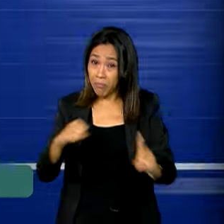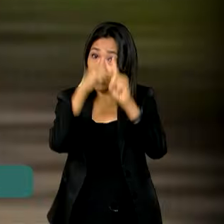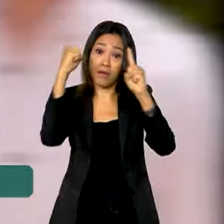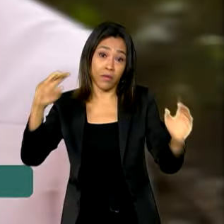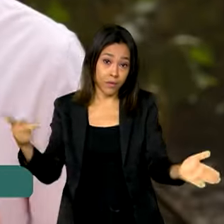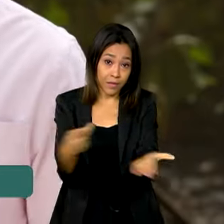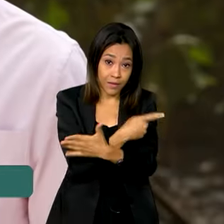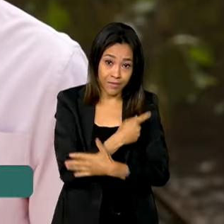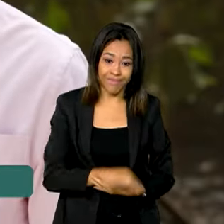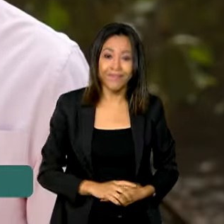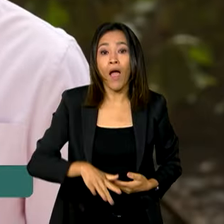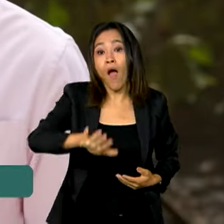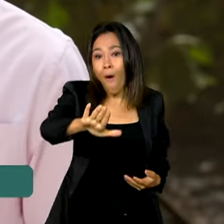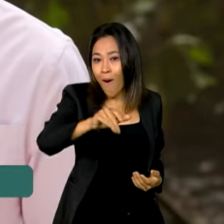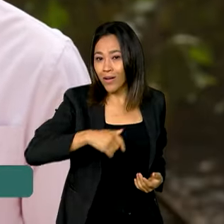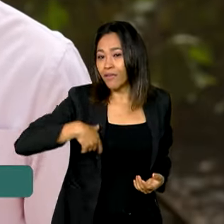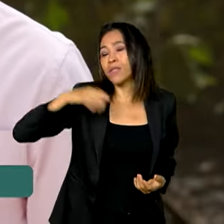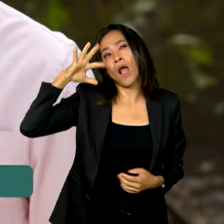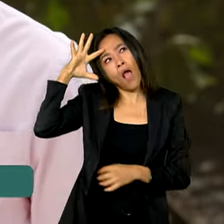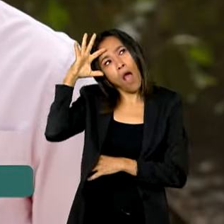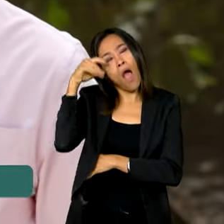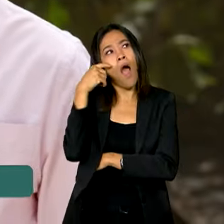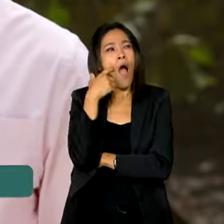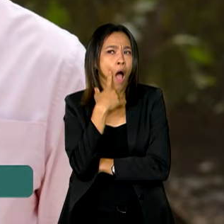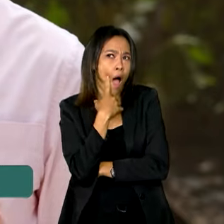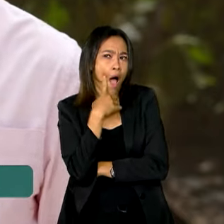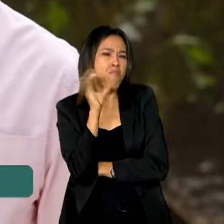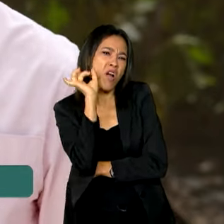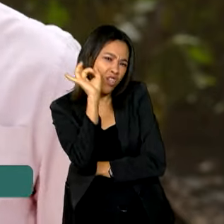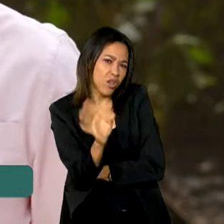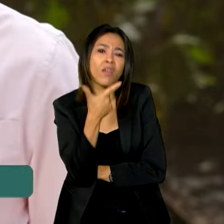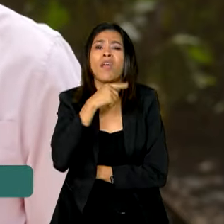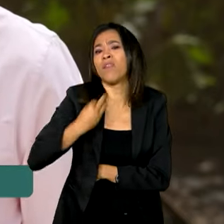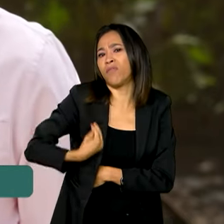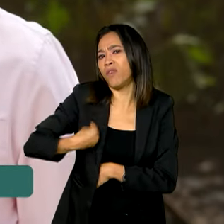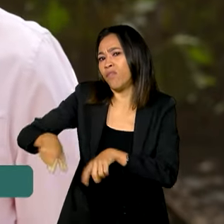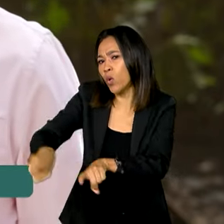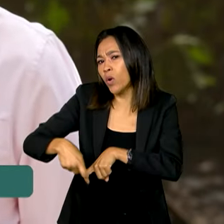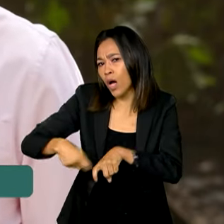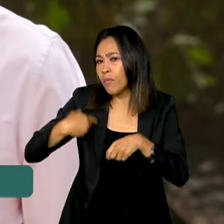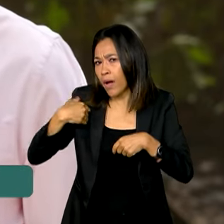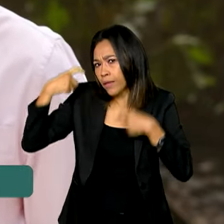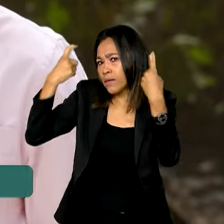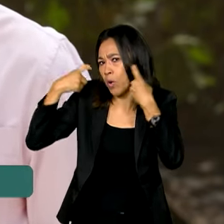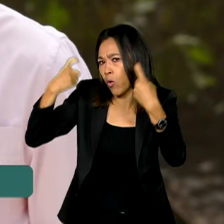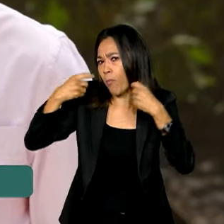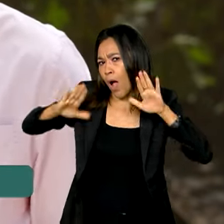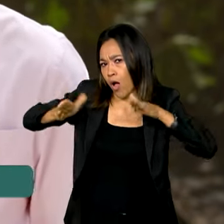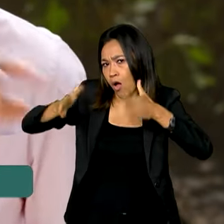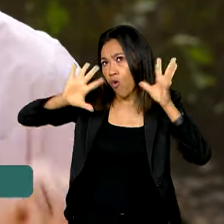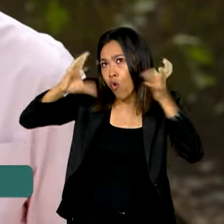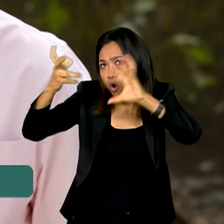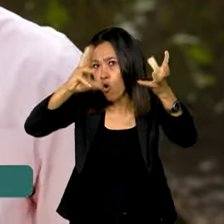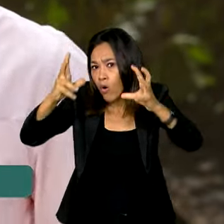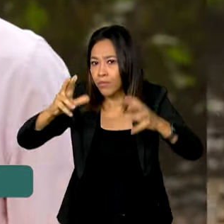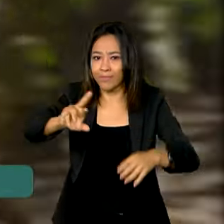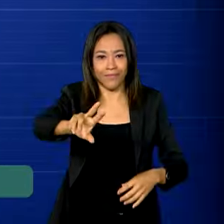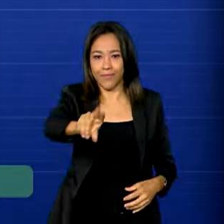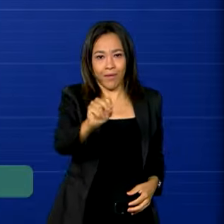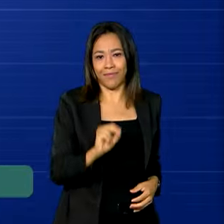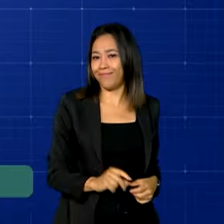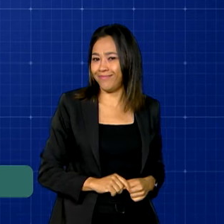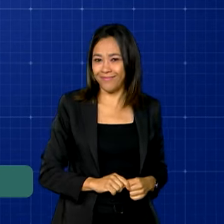climática. Iludido, você afirma, mas só quem vive no campo deve se preocupar com as mudanças do clima. De jeito